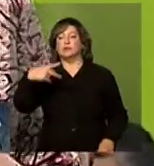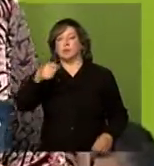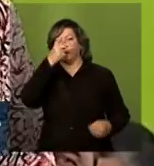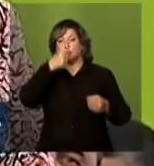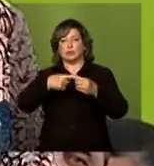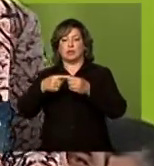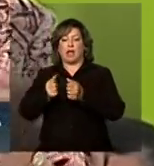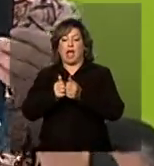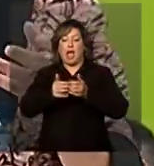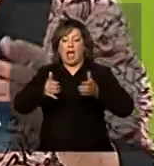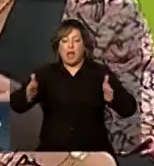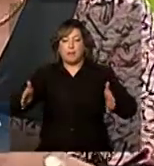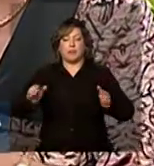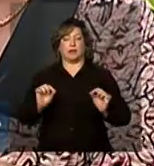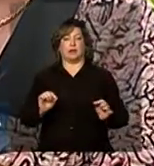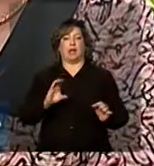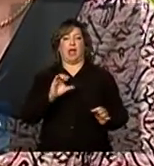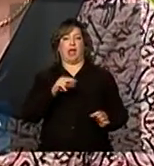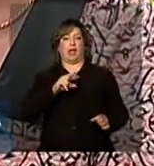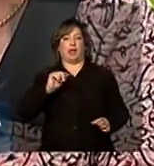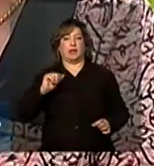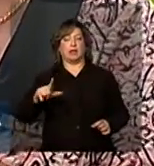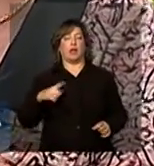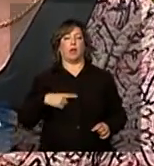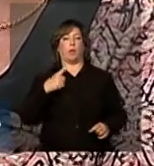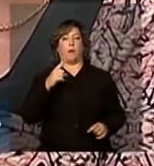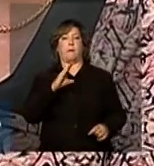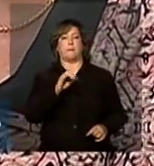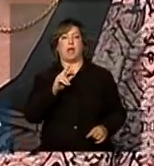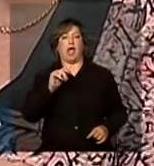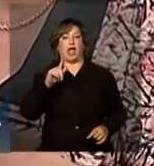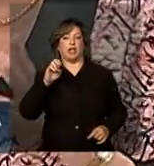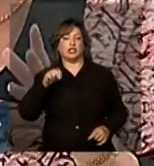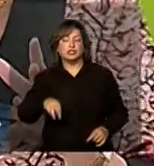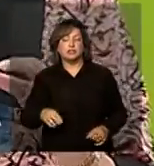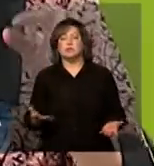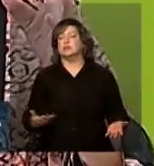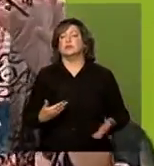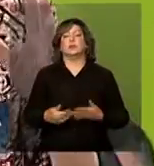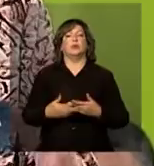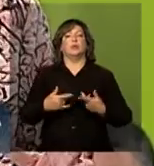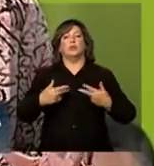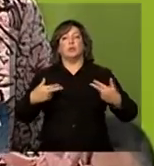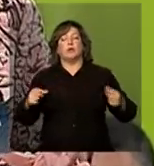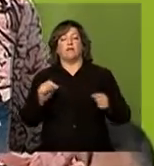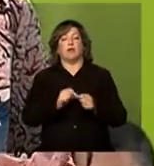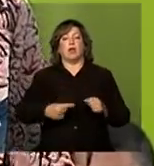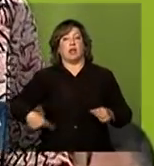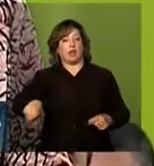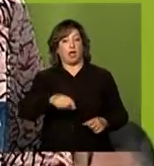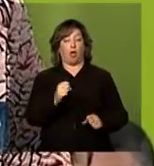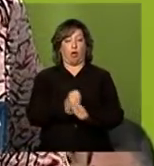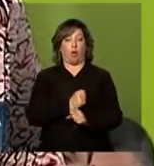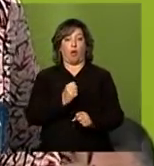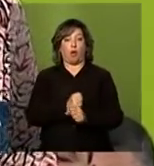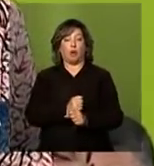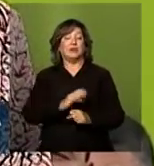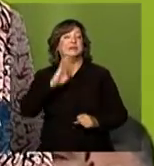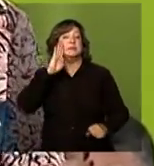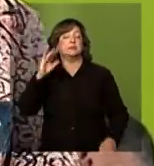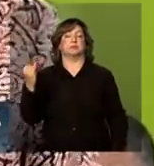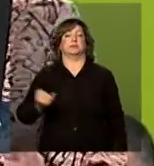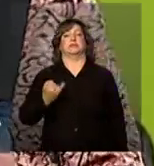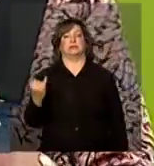para abrir um canal abrir uma barraginha Enfim fazer aquelas obras que são